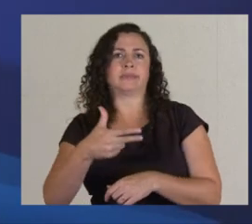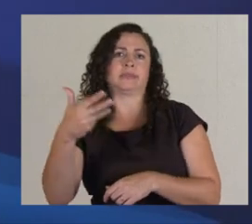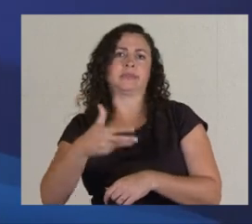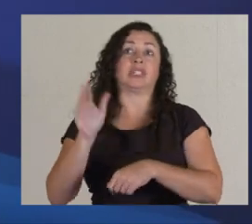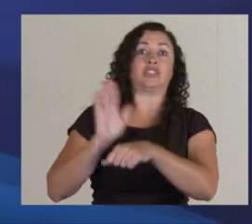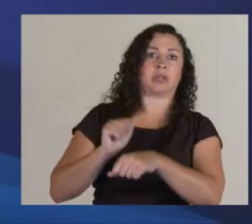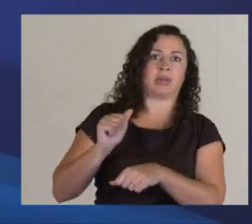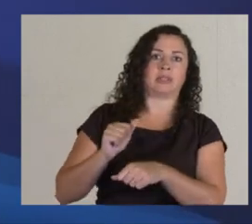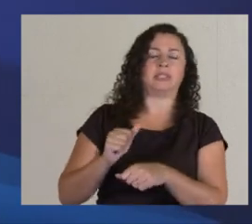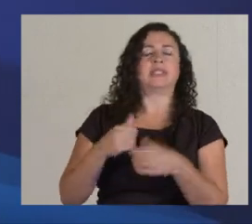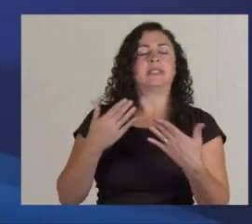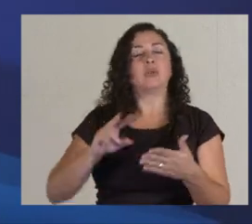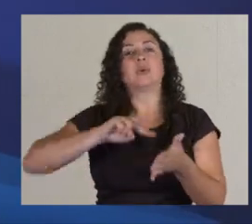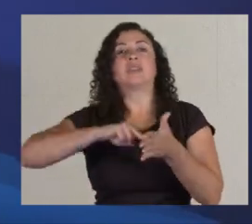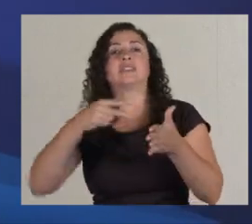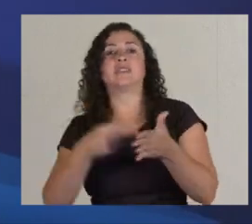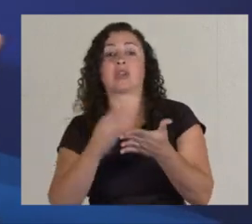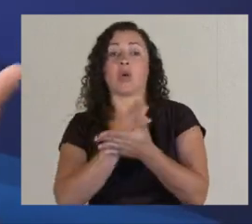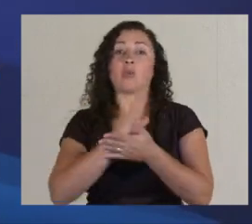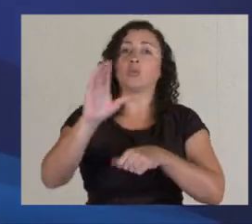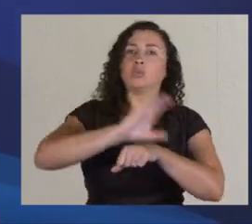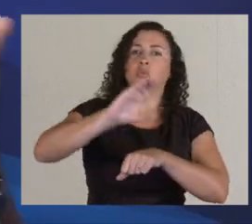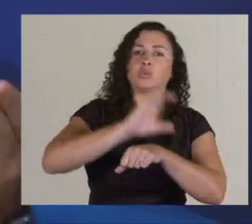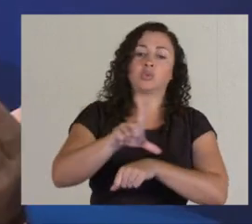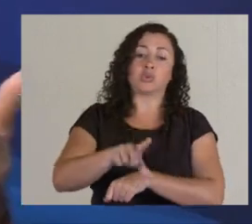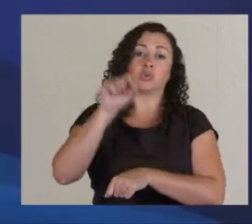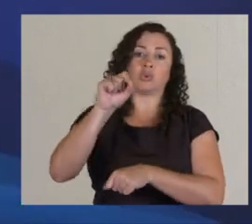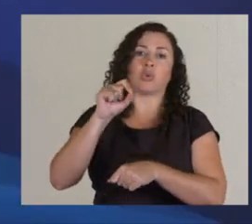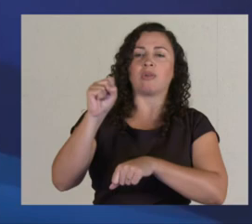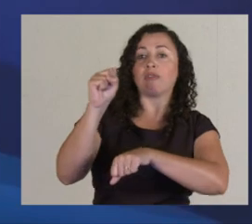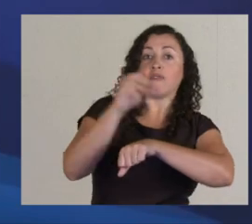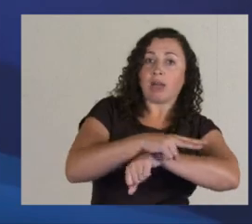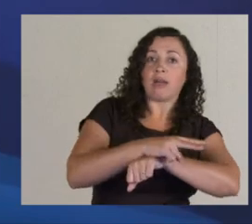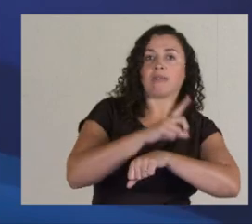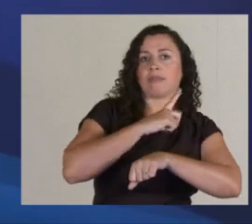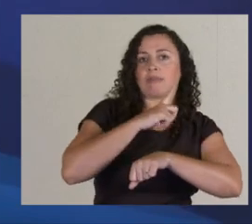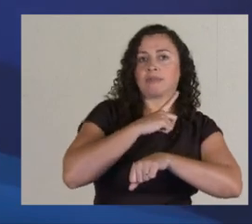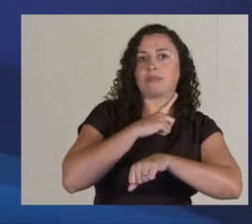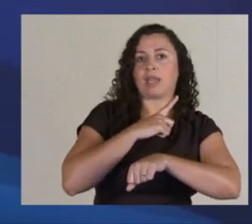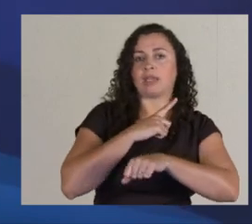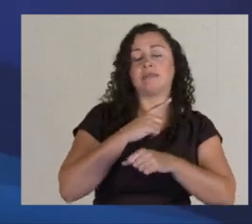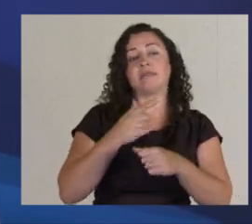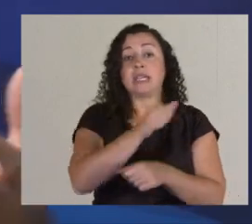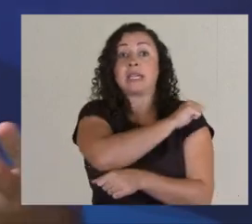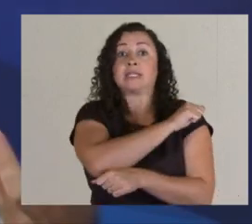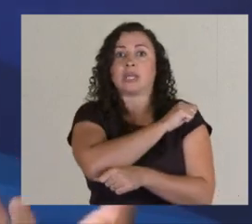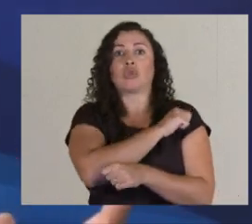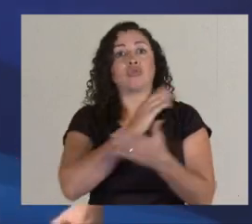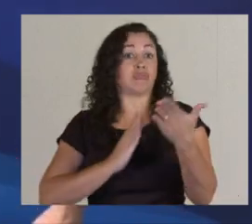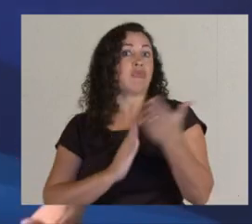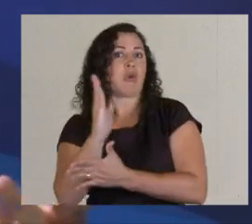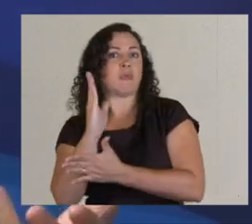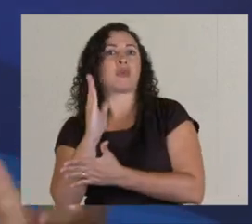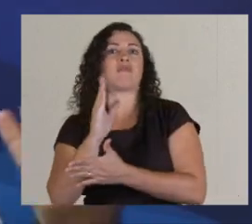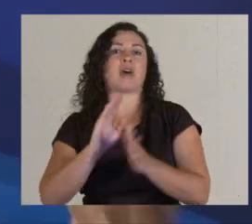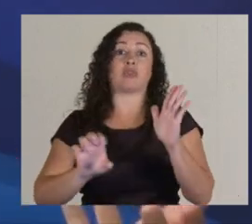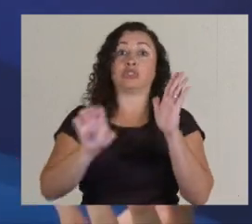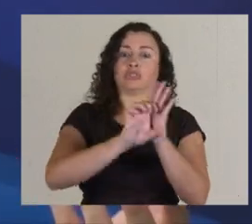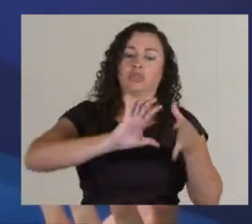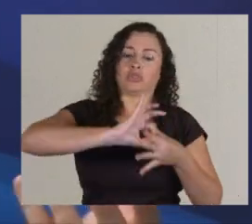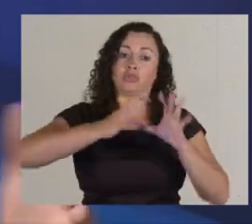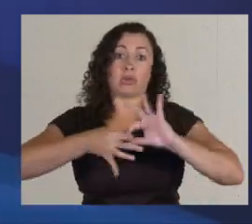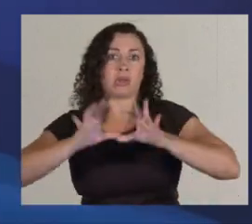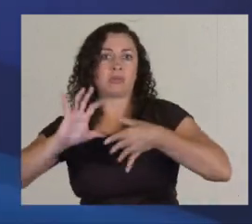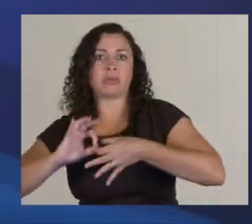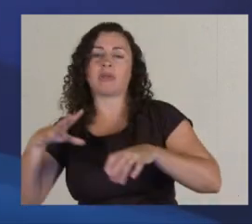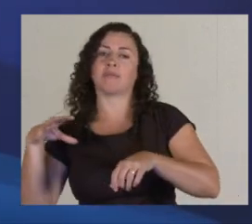para a segunda, estes cursos que optarem por oferecer vagas e esses candidatos que tenham sido escolhidos pelo edital